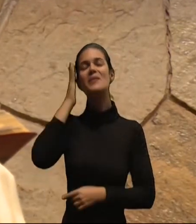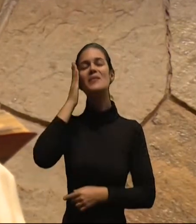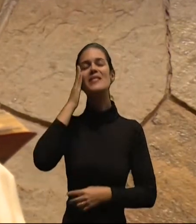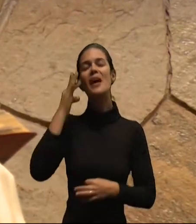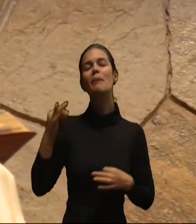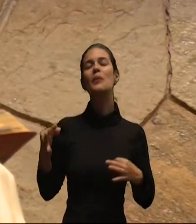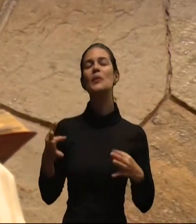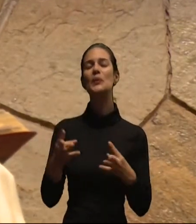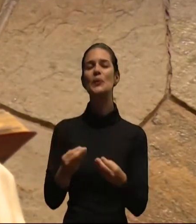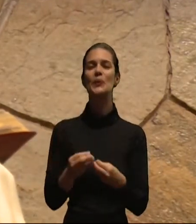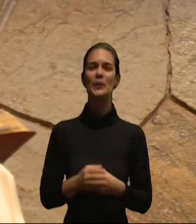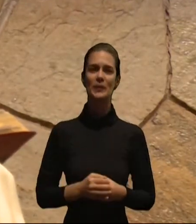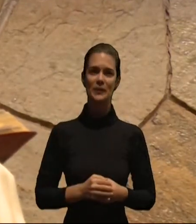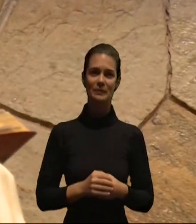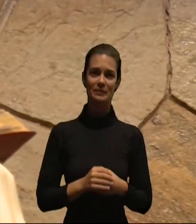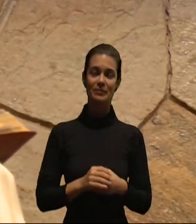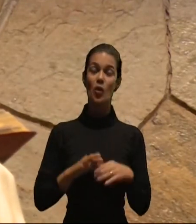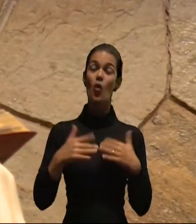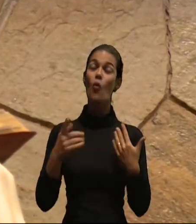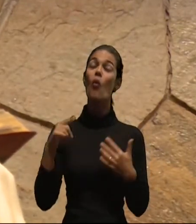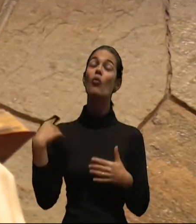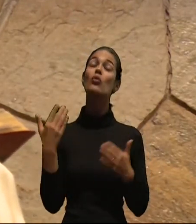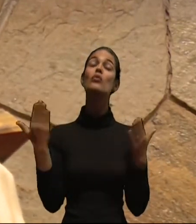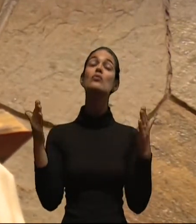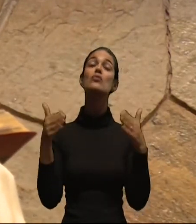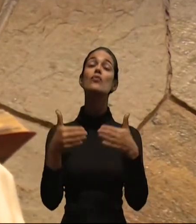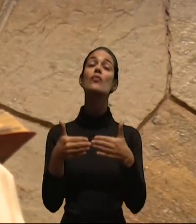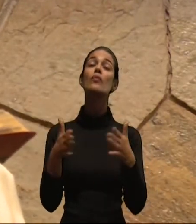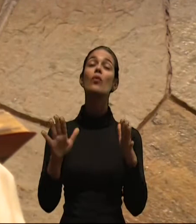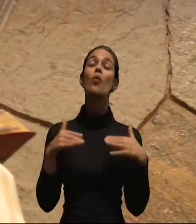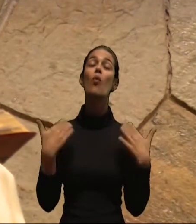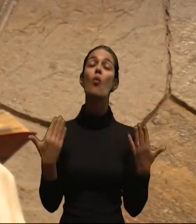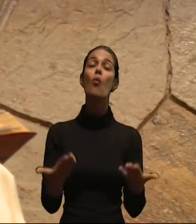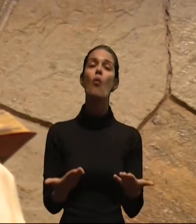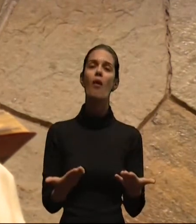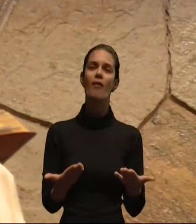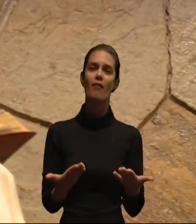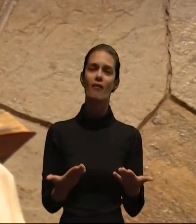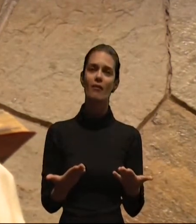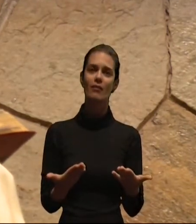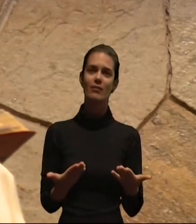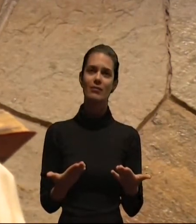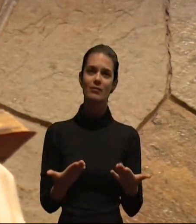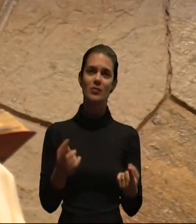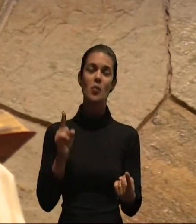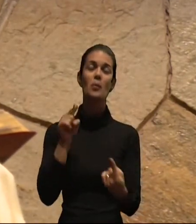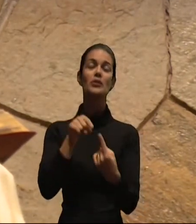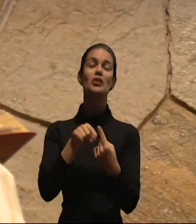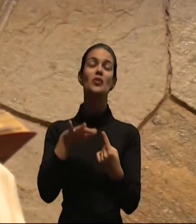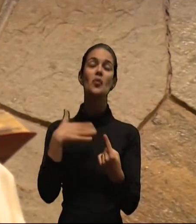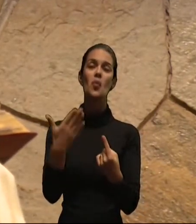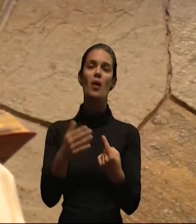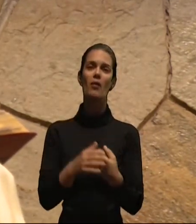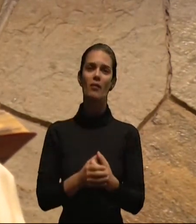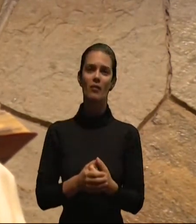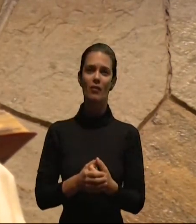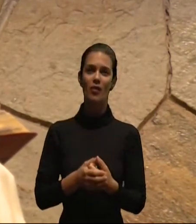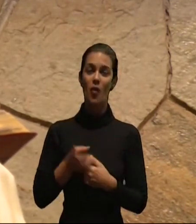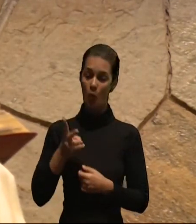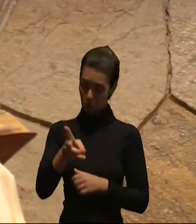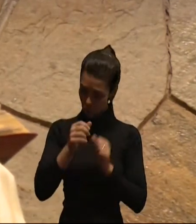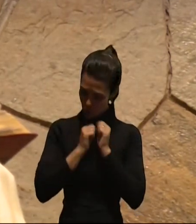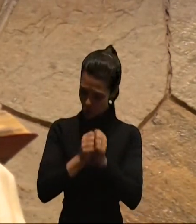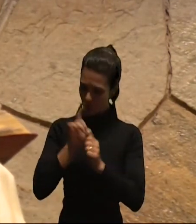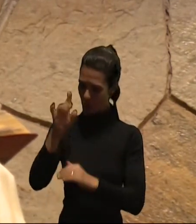o nosso foco? Qual deve ser a nossa atitude? Perseverar no Senhor. Por quê? Depois